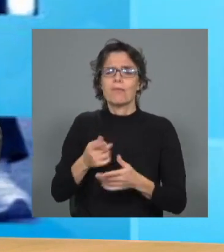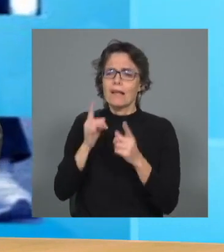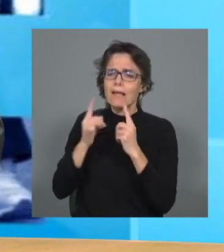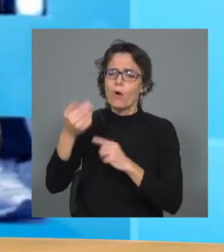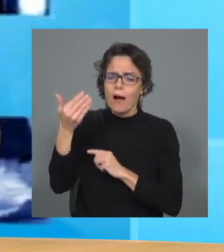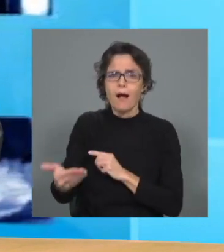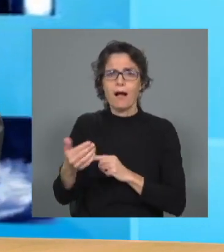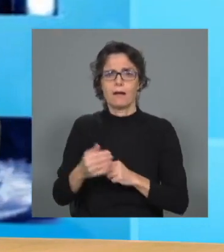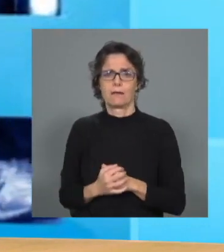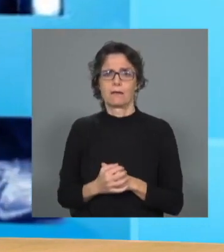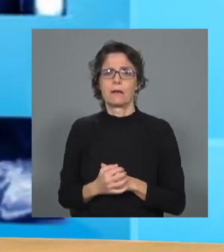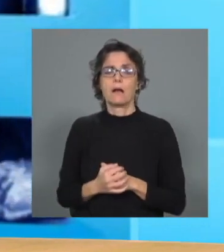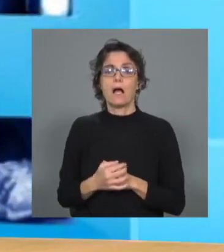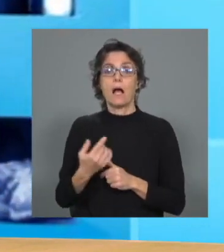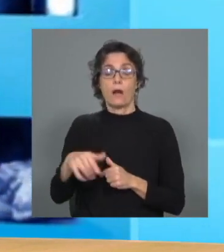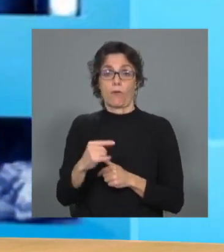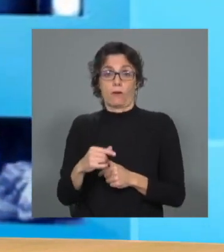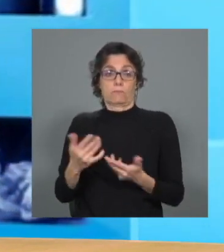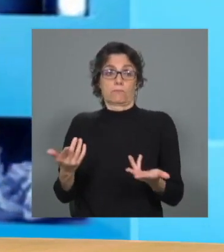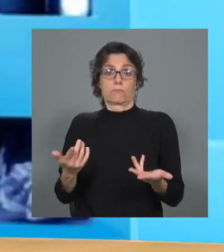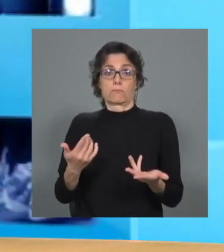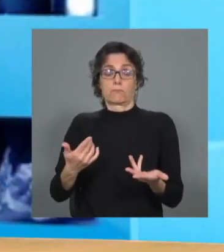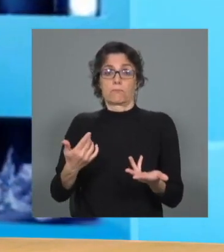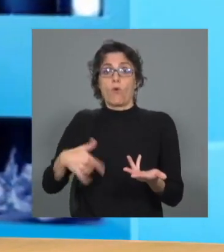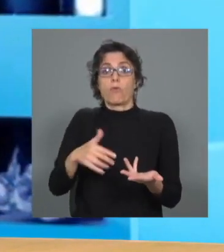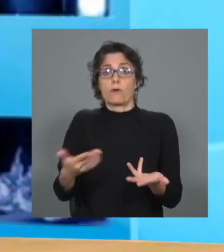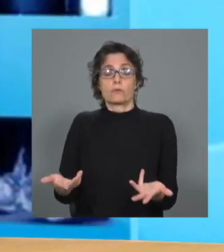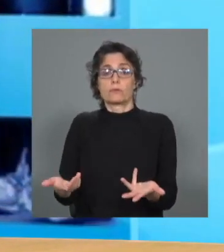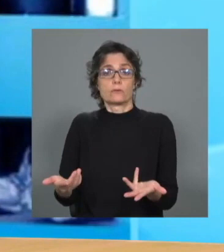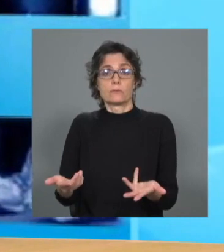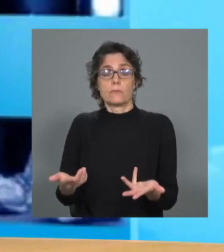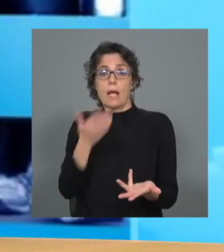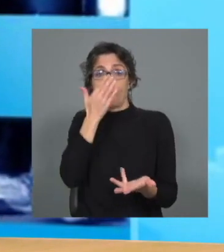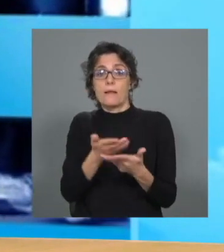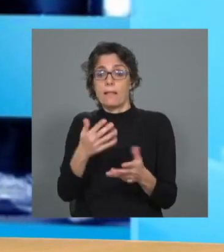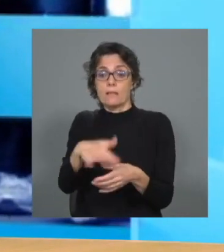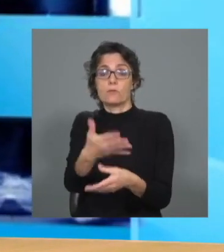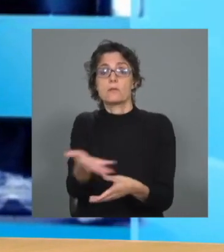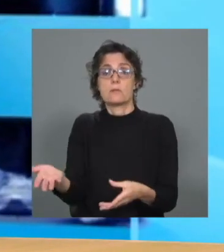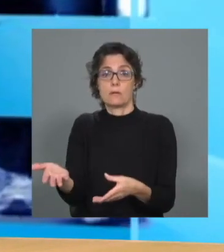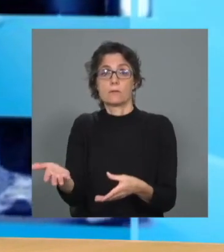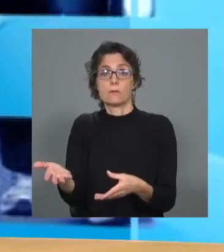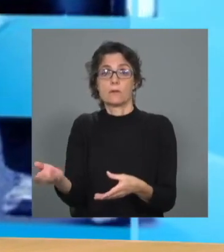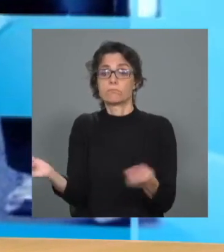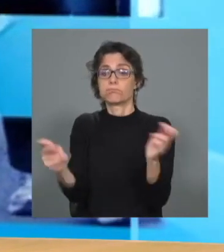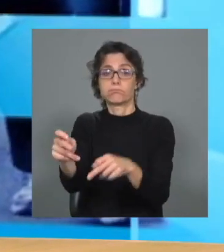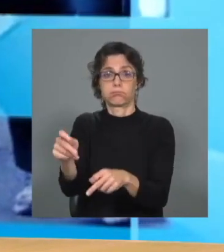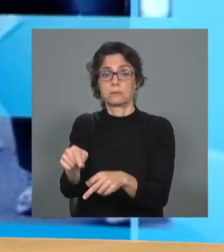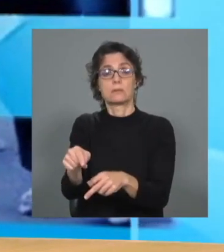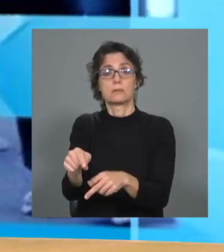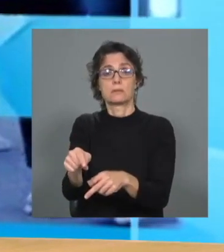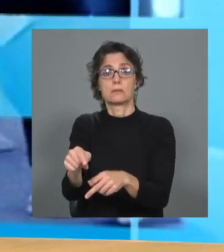de agora, é difícil, até para as dinâmicas que surgirem no terreno, como estás a dizer, têm a validação